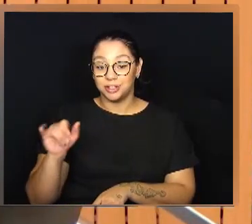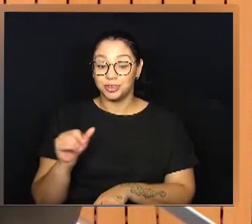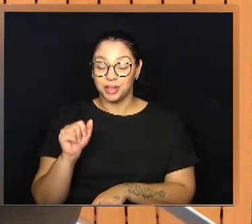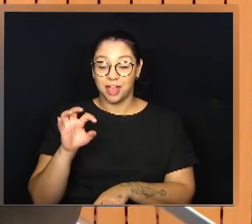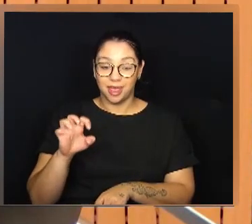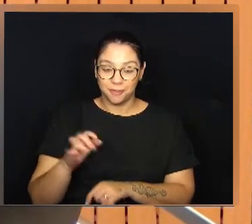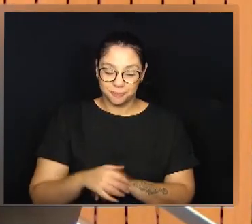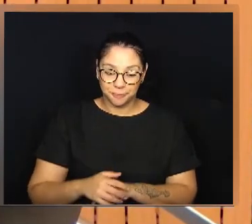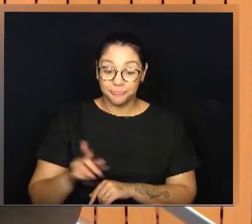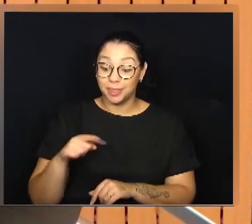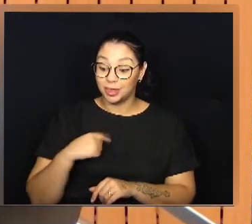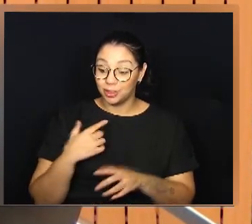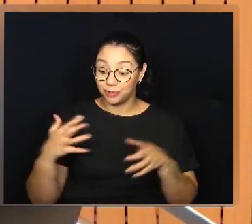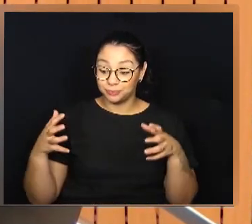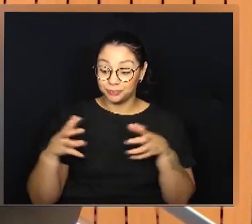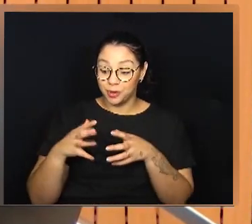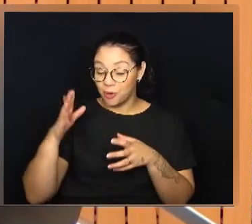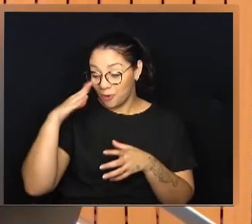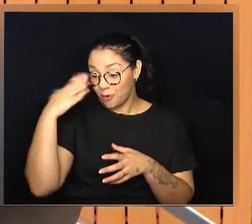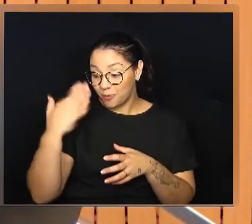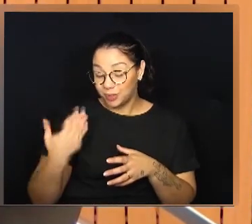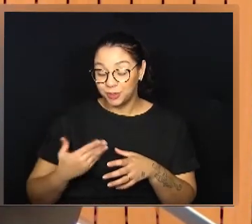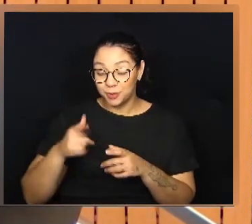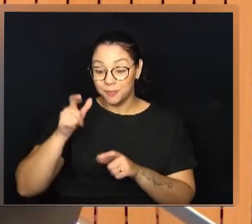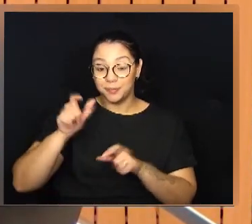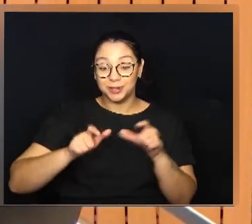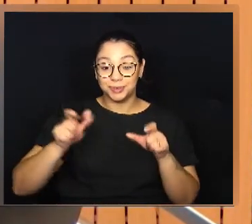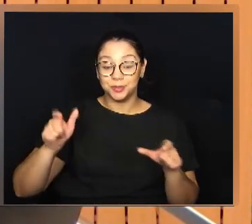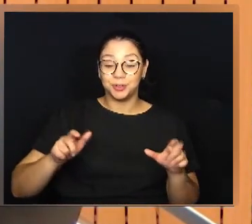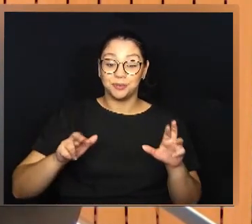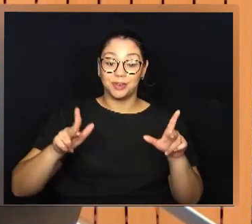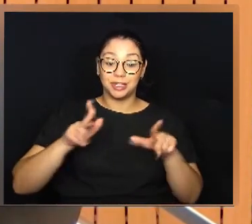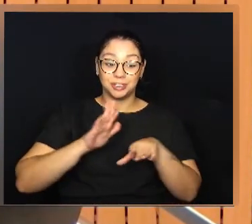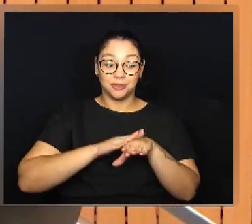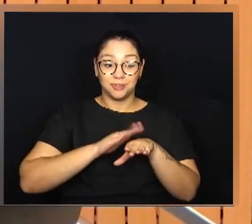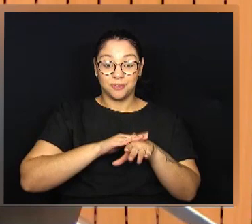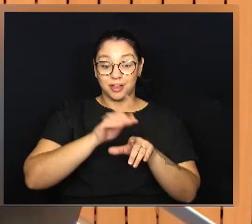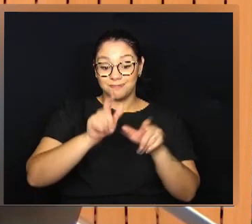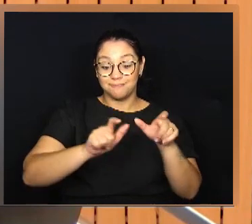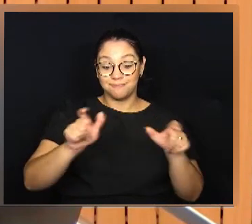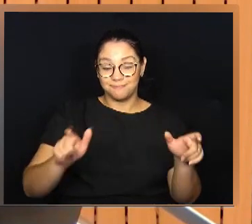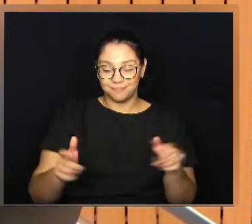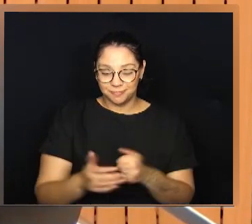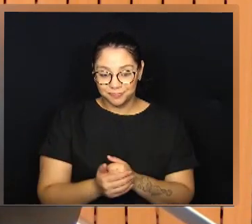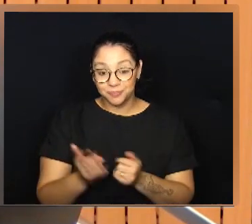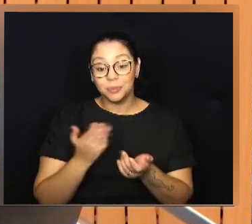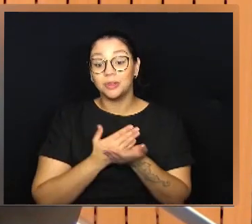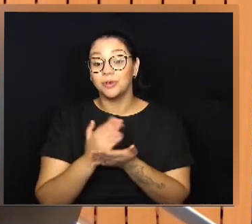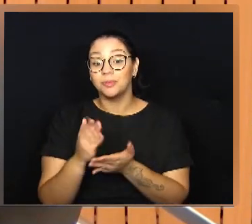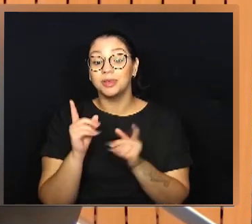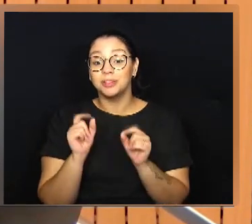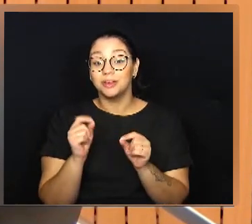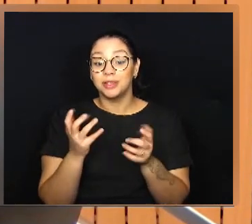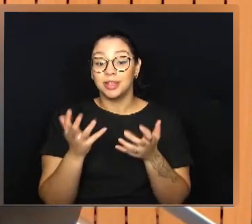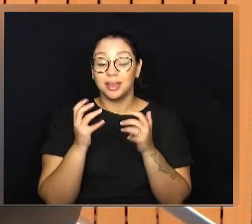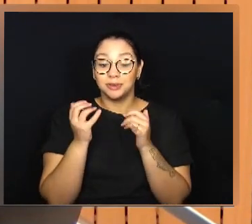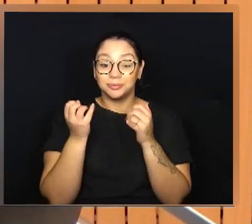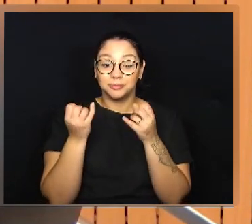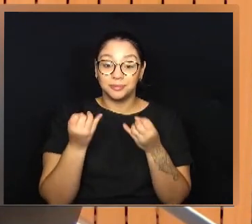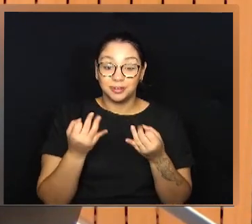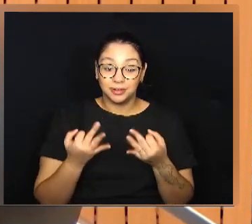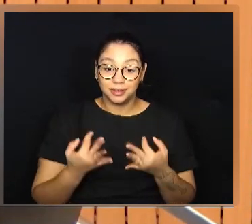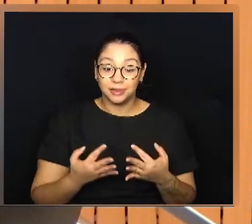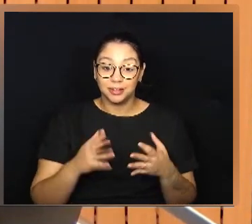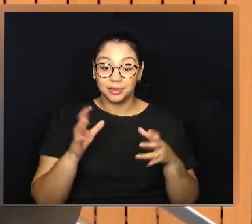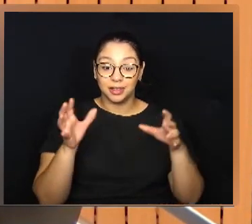estamos todos unidos hoje nesta casa para homenagear pessoas que fazem a diferença ao próximo para começar gostaria